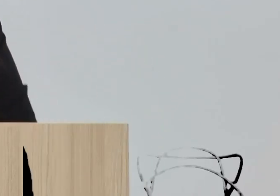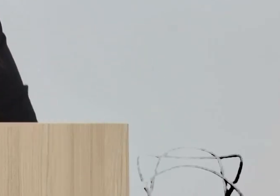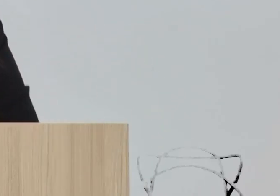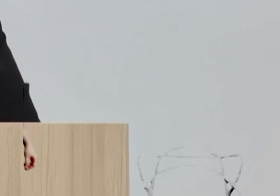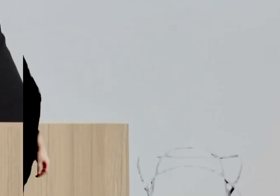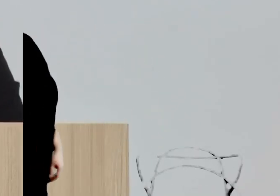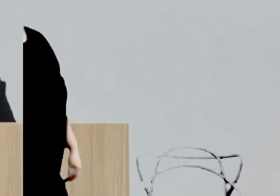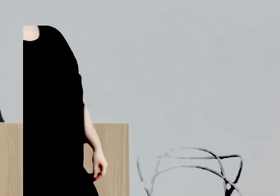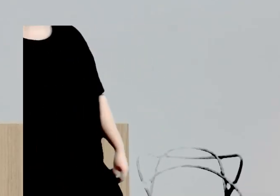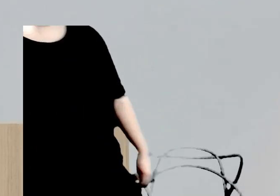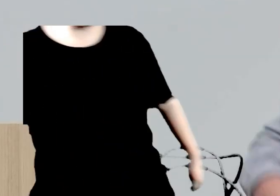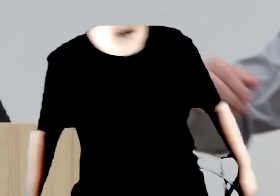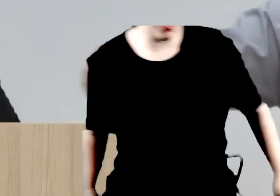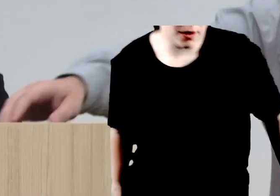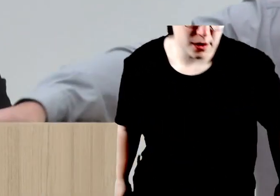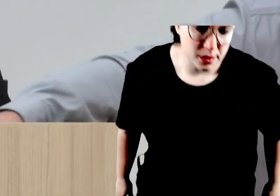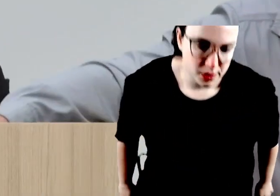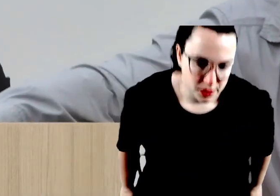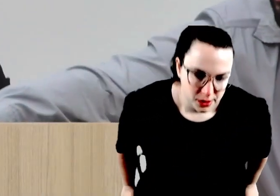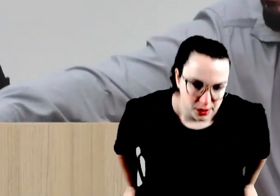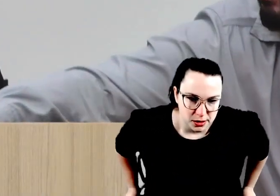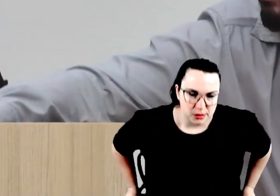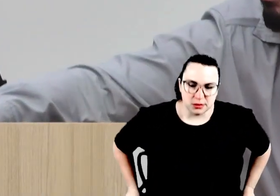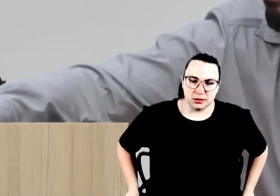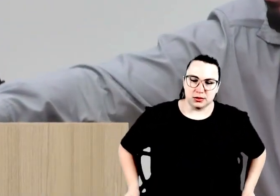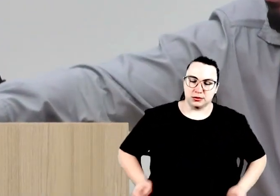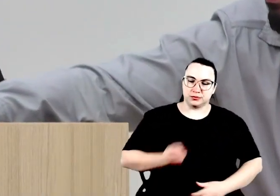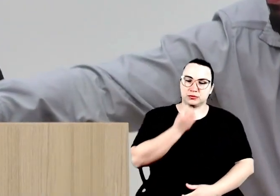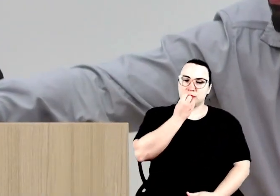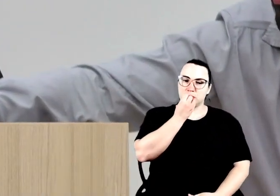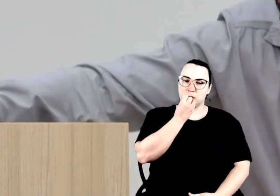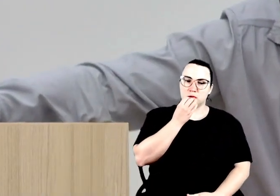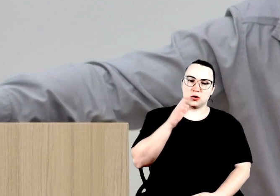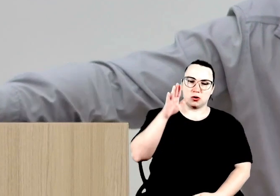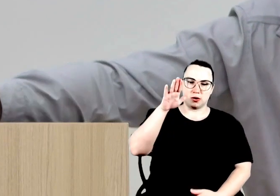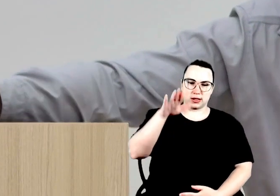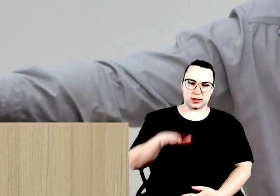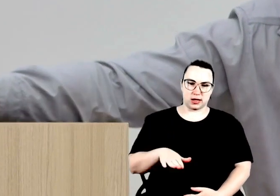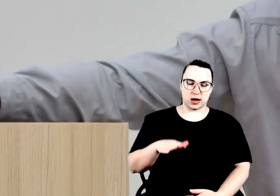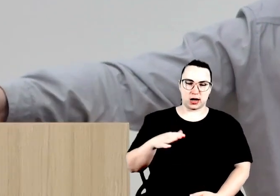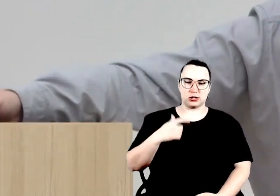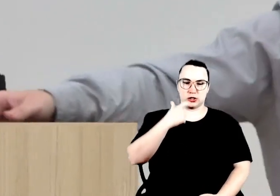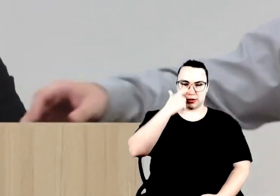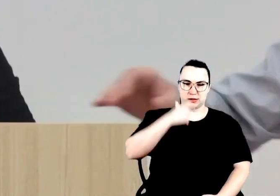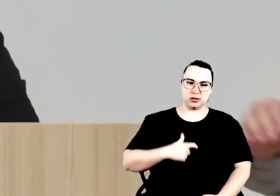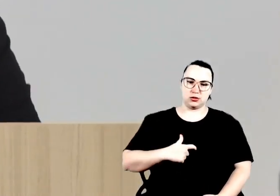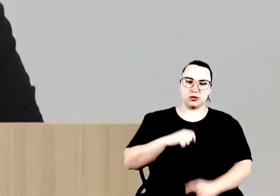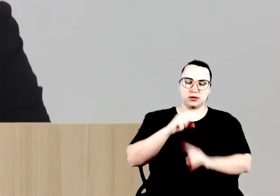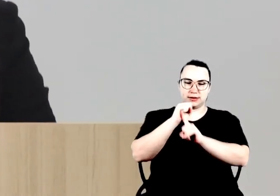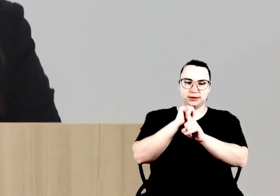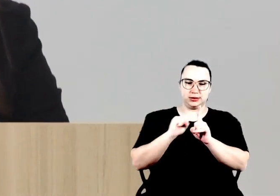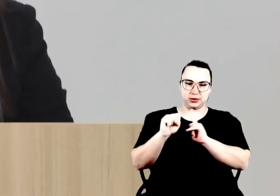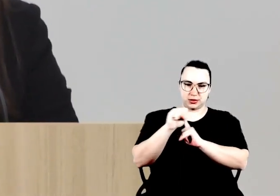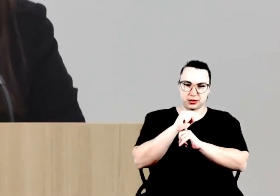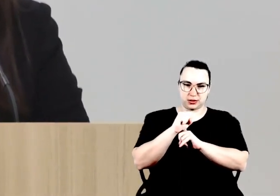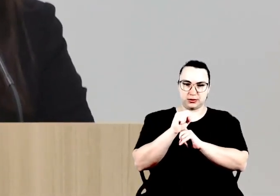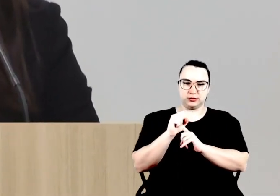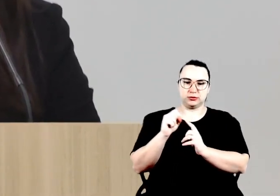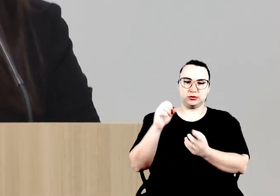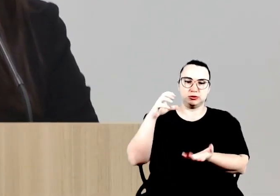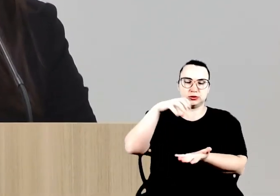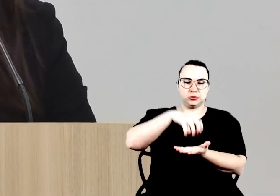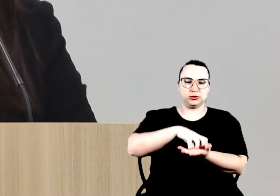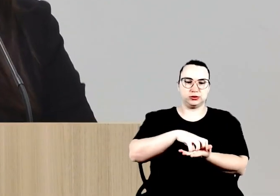Boa tarde. Como eu fui apresentada, sou Jéssica, sou assistente social do Centro de Referência Especializado de